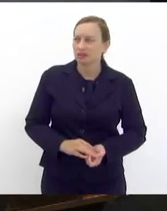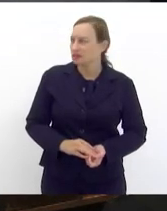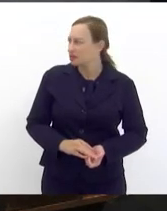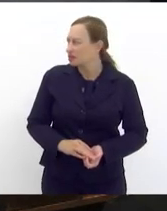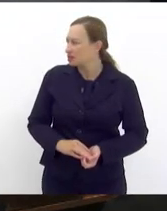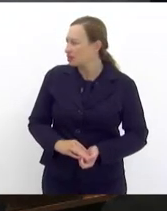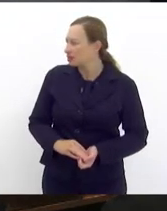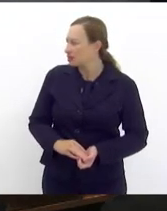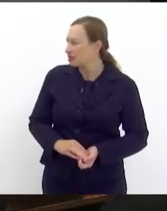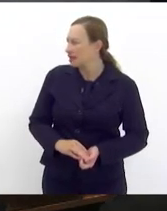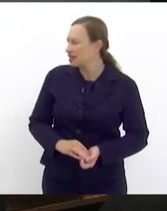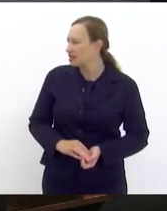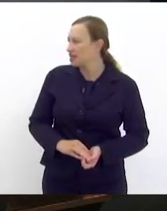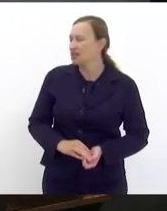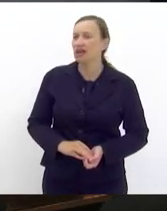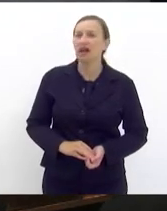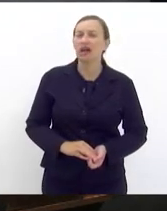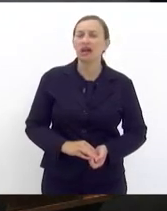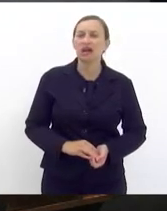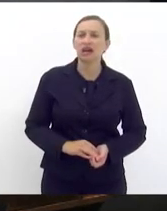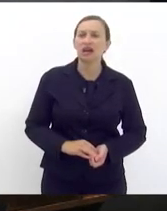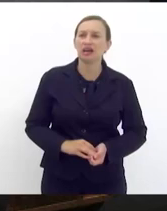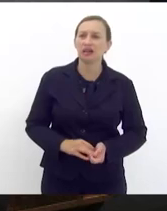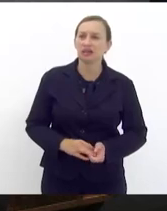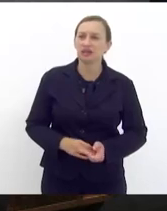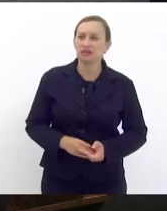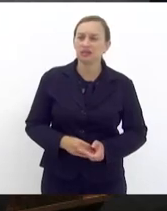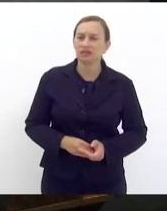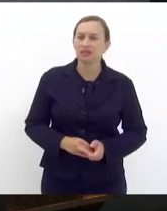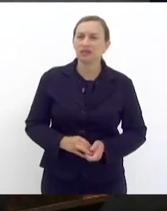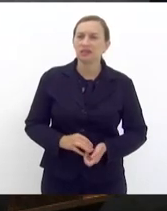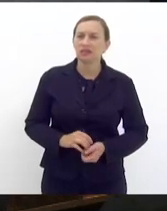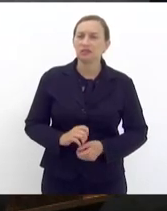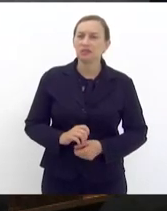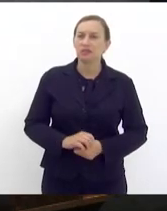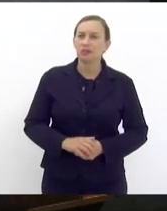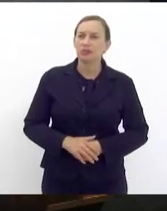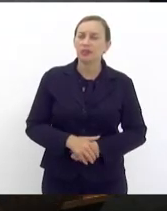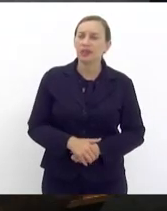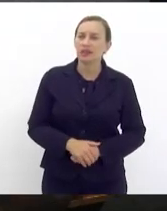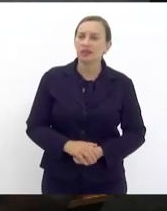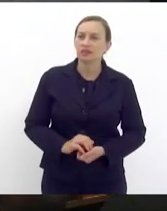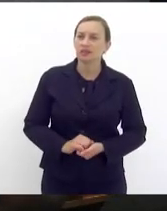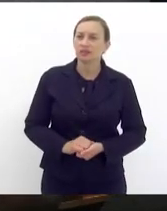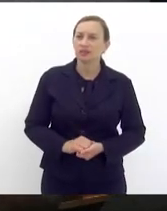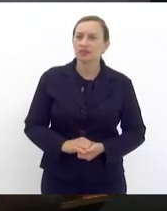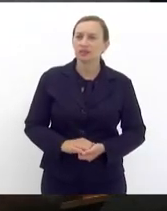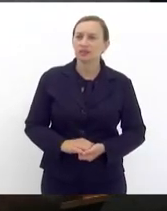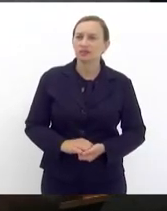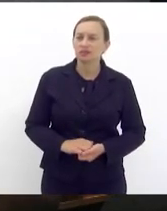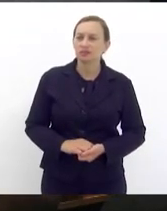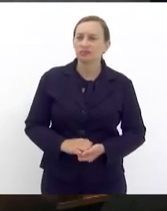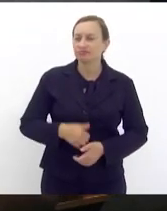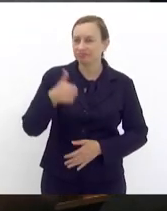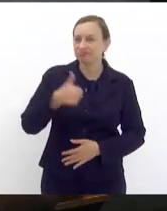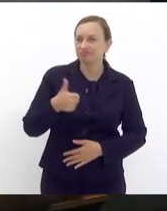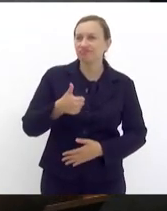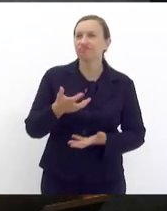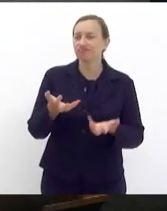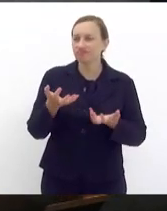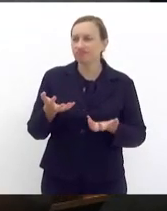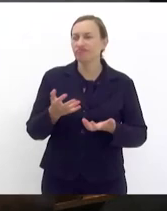Som. Pegar as colinhas aqui, que falar do Rubão tem que ter colinha, né, Rubão? Pode colar não, né, meu filho? Mas primeiro eu queria